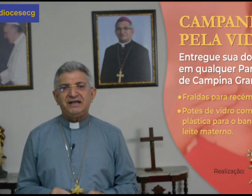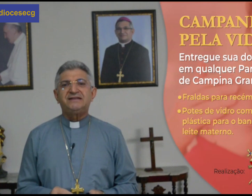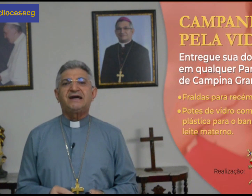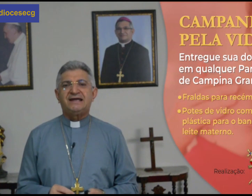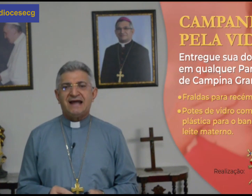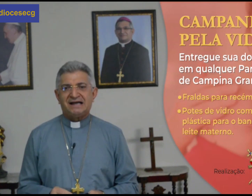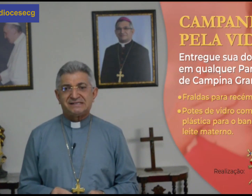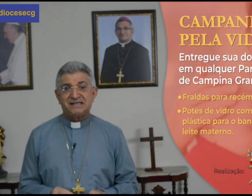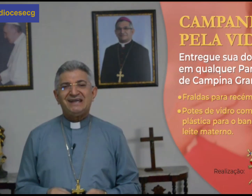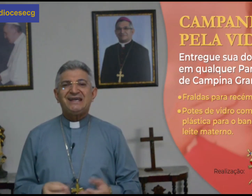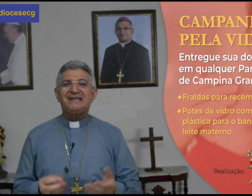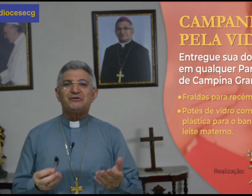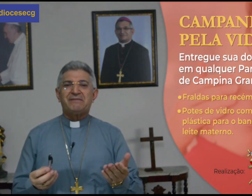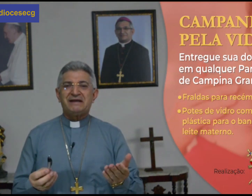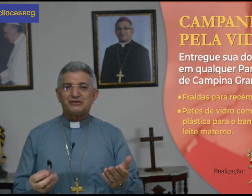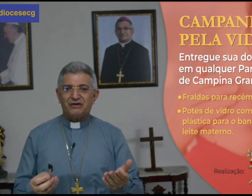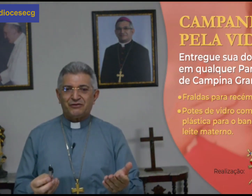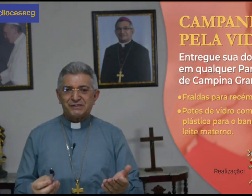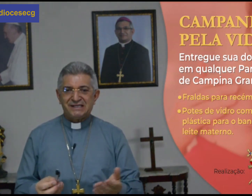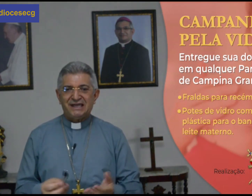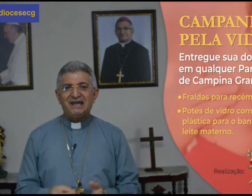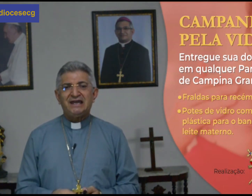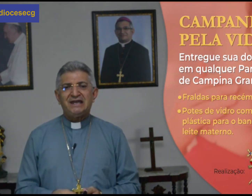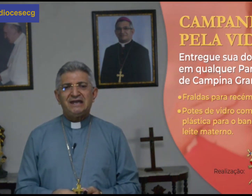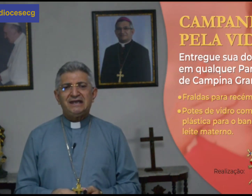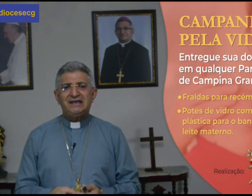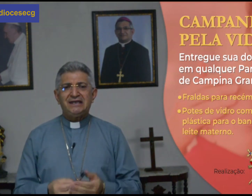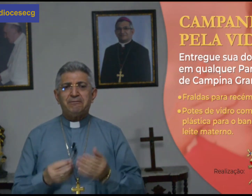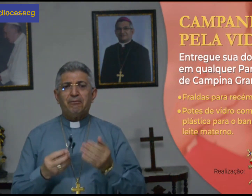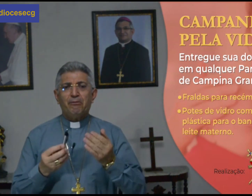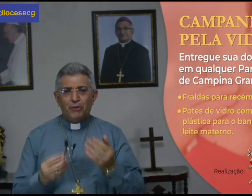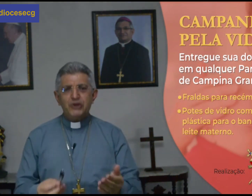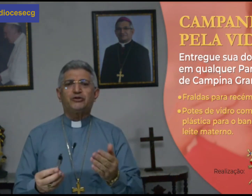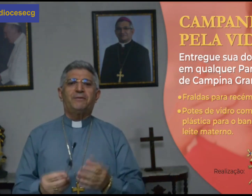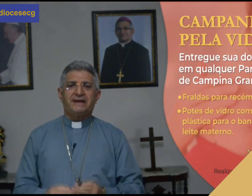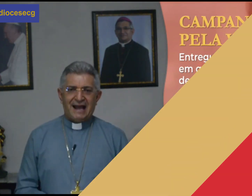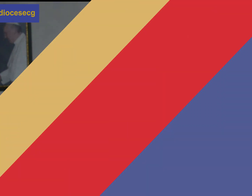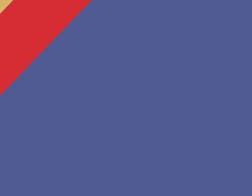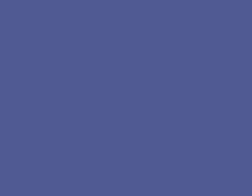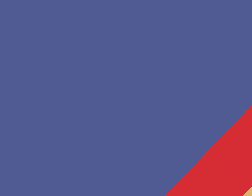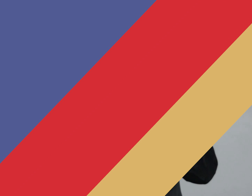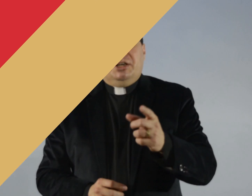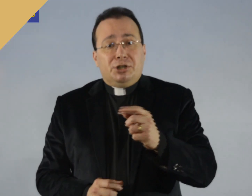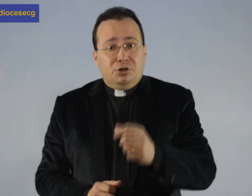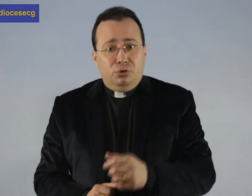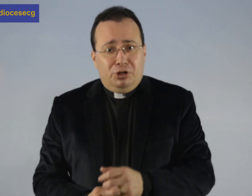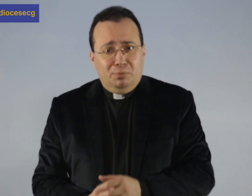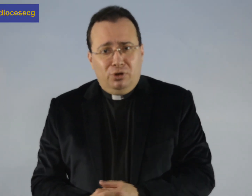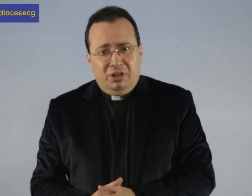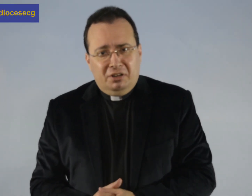a vida que nasce. Que Deus abençoe você e muito obrigado.